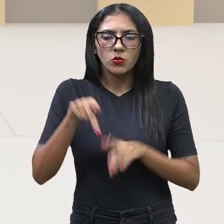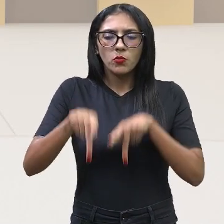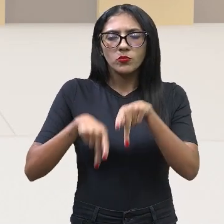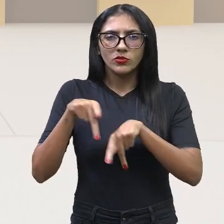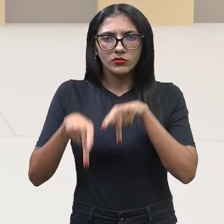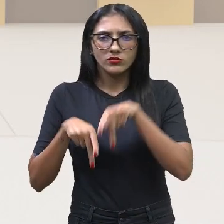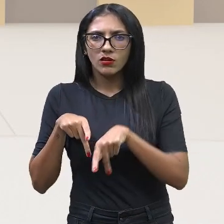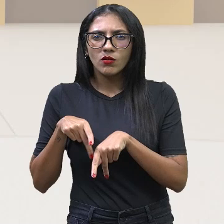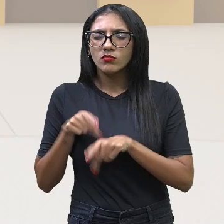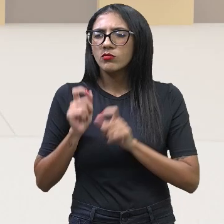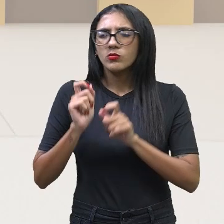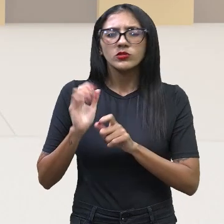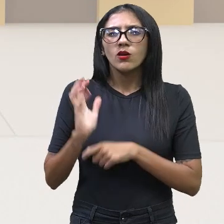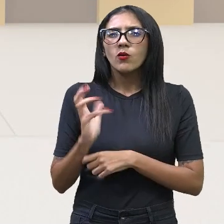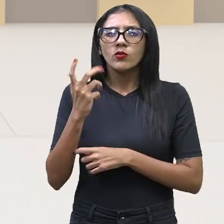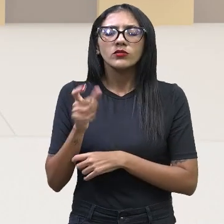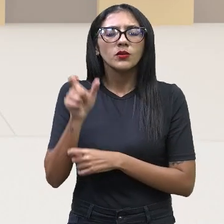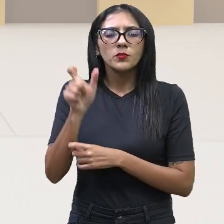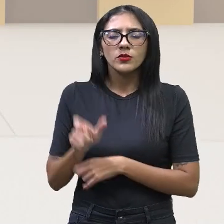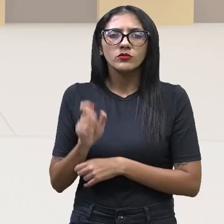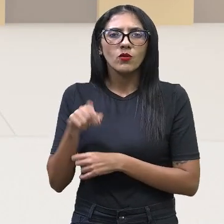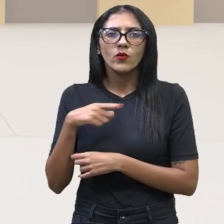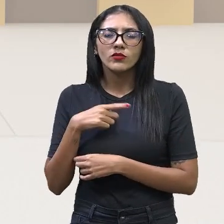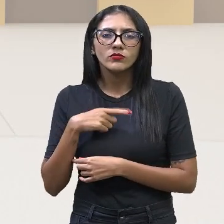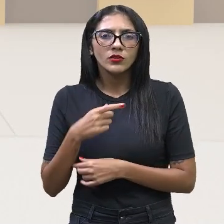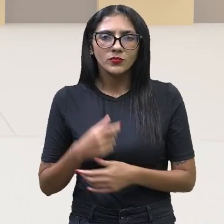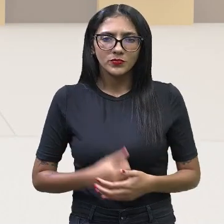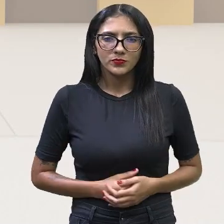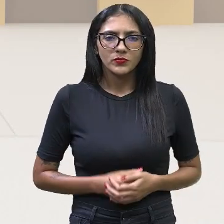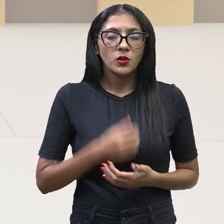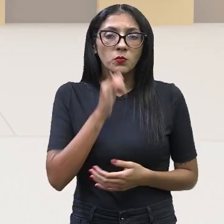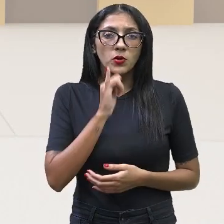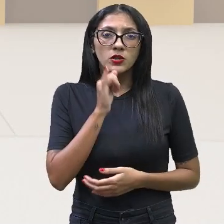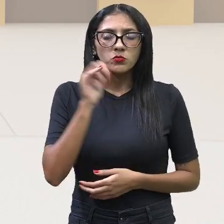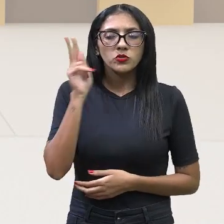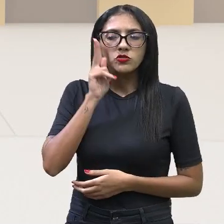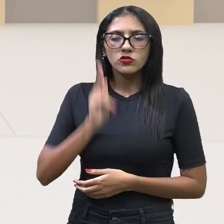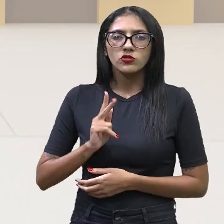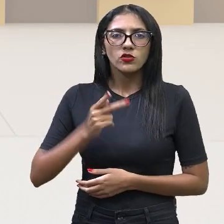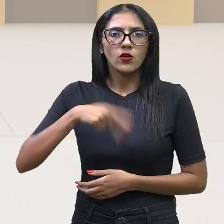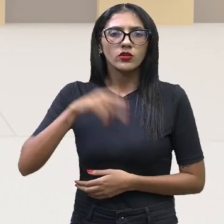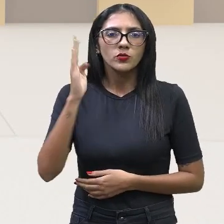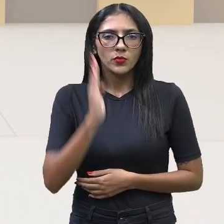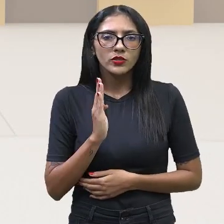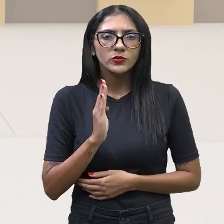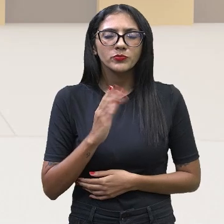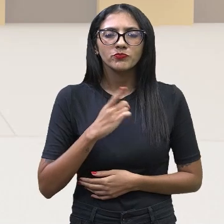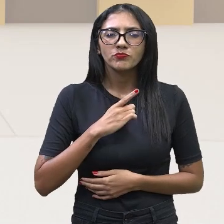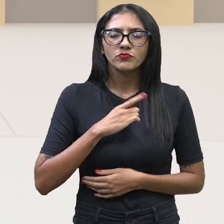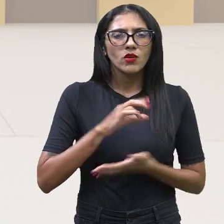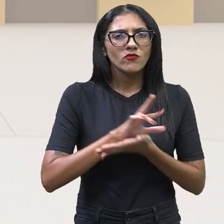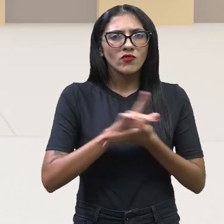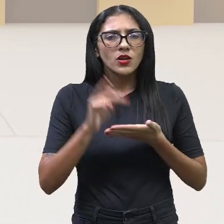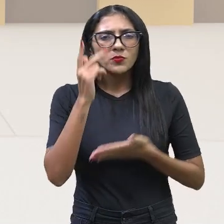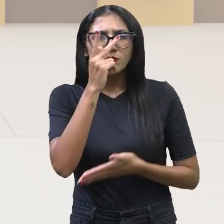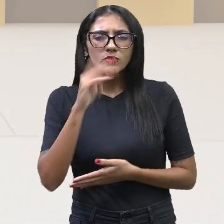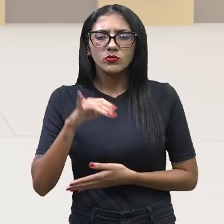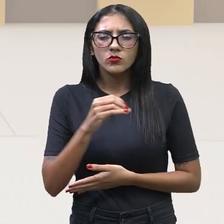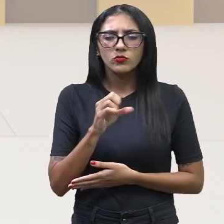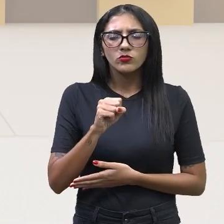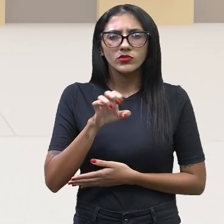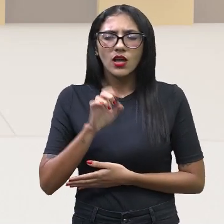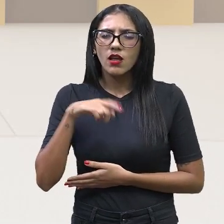que essa pessoa cooperou. Por exemplo, na história do Brasil, nós temos José do Patrocínio, que era uma figura